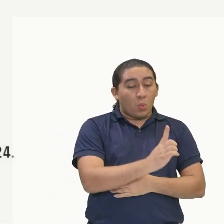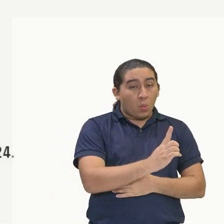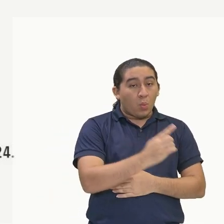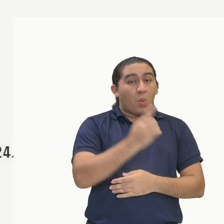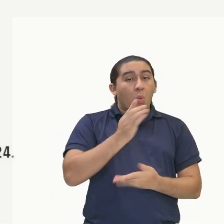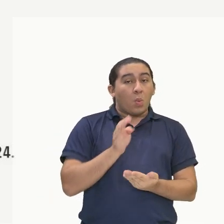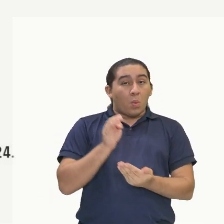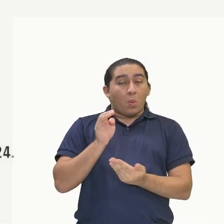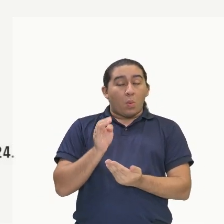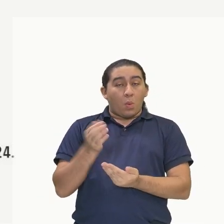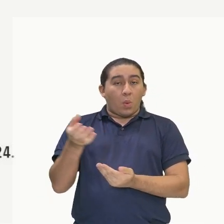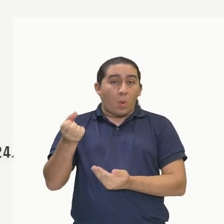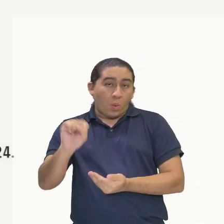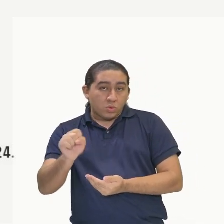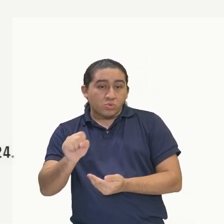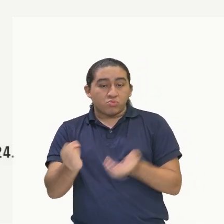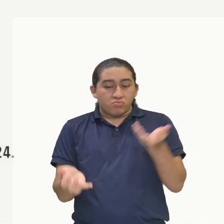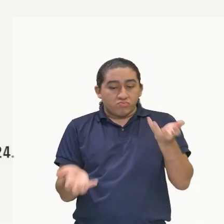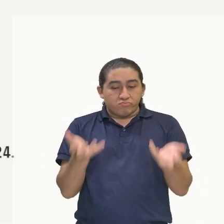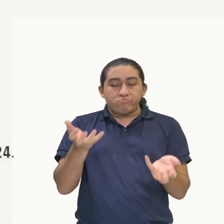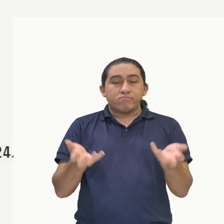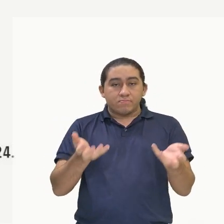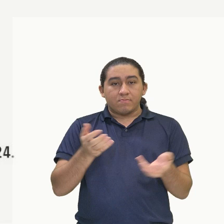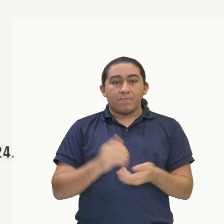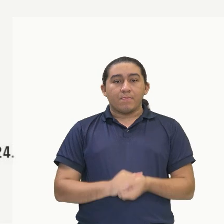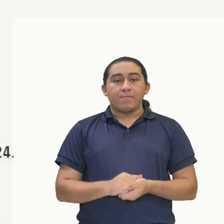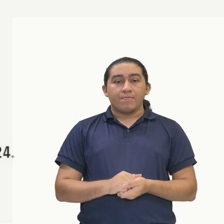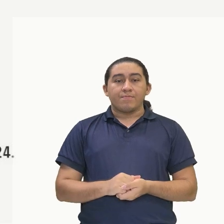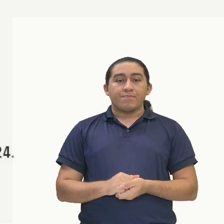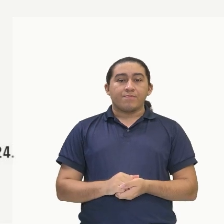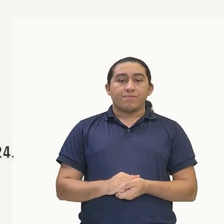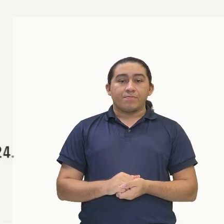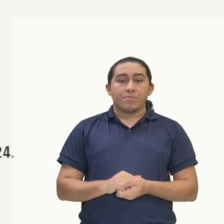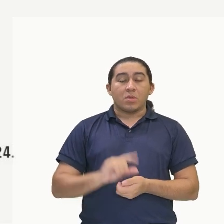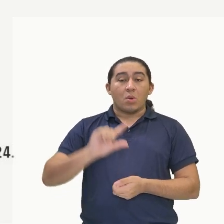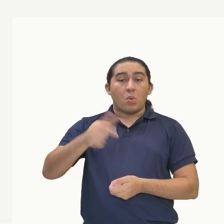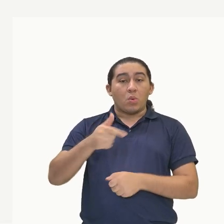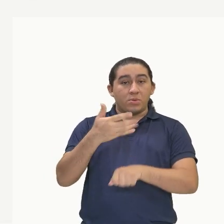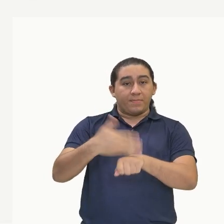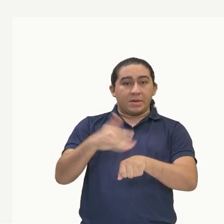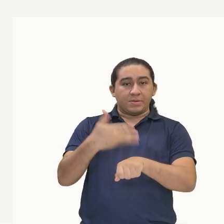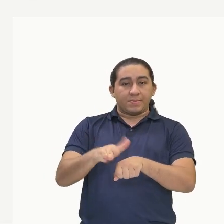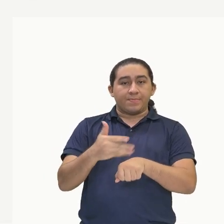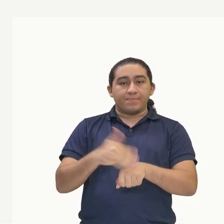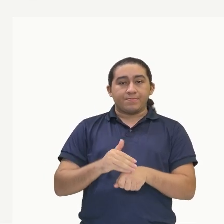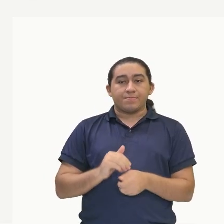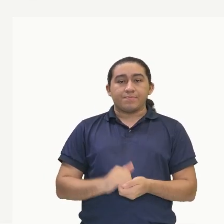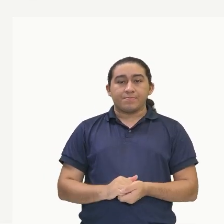para 8. Tá? Vamos ver outro exercício.